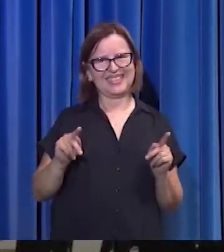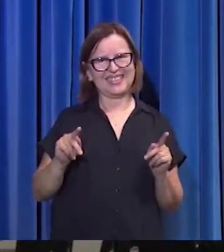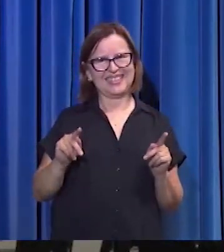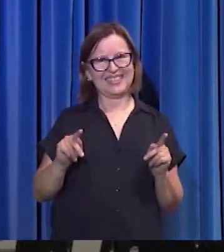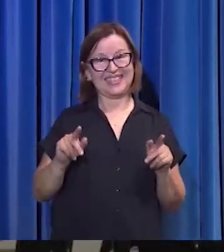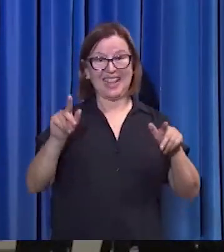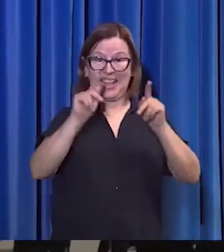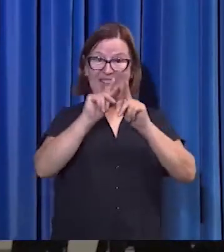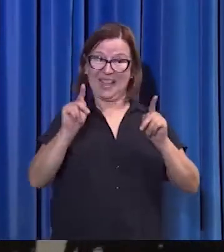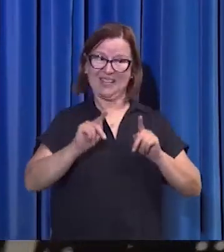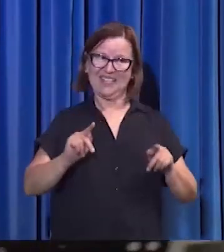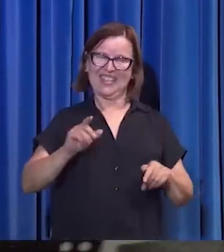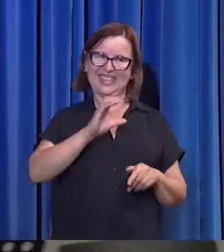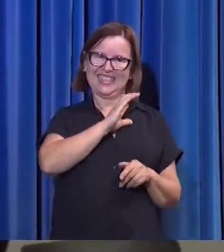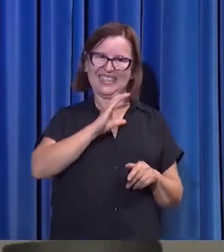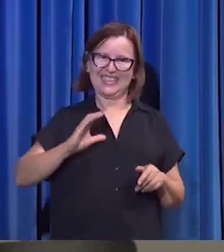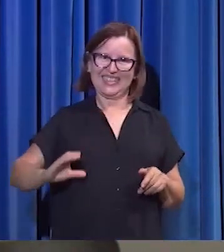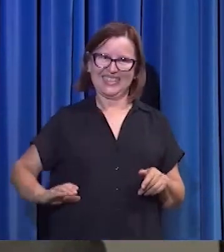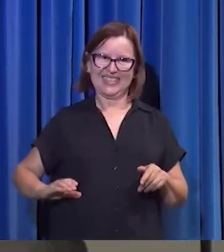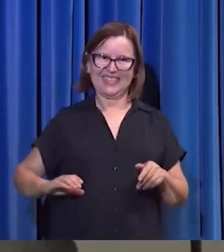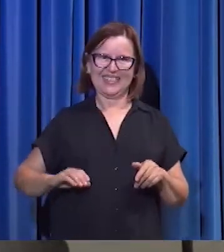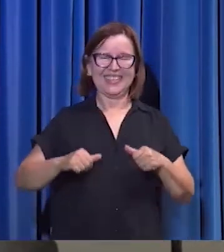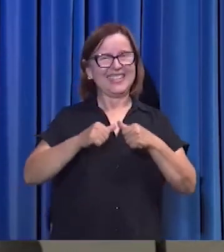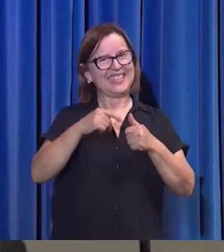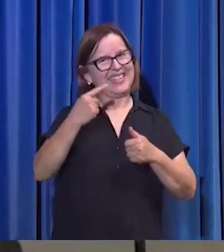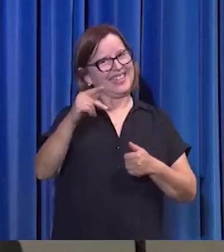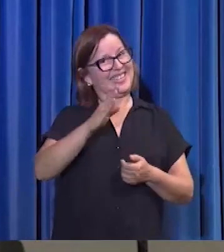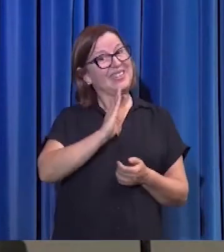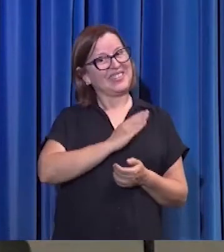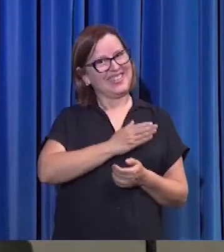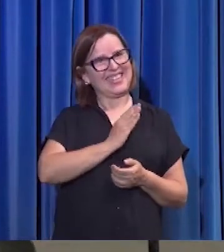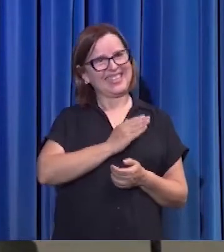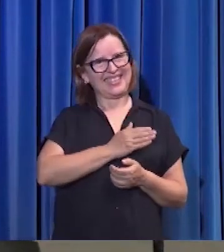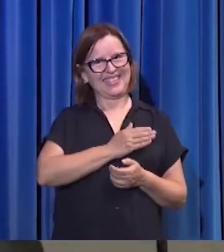A paz de Cristo está no seu coração?